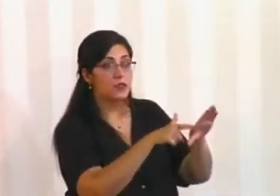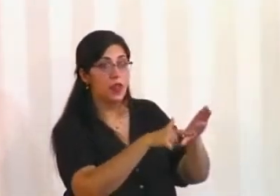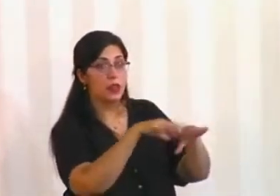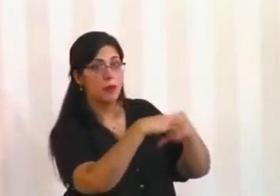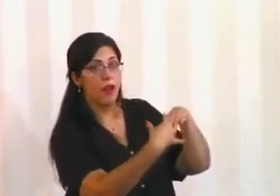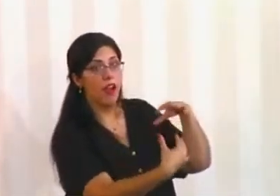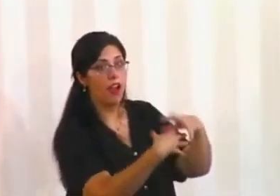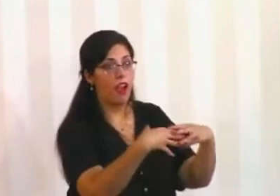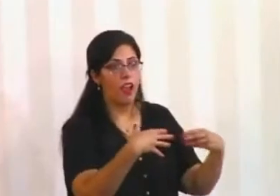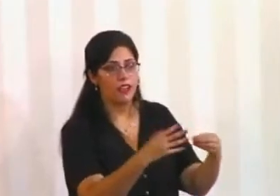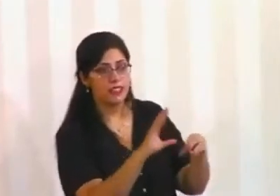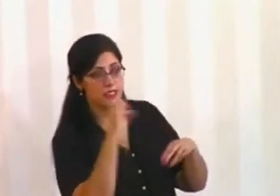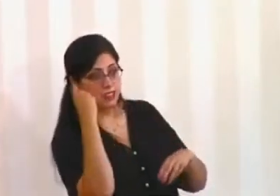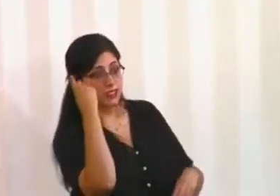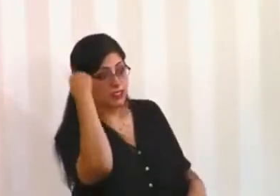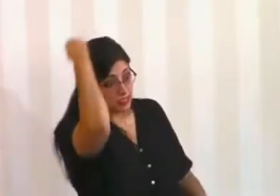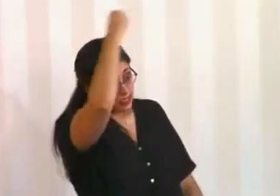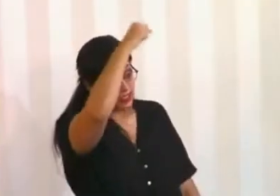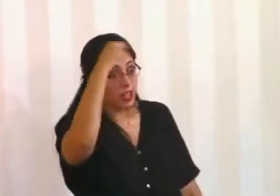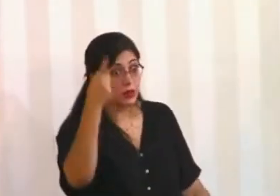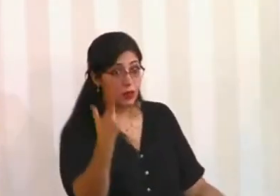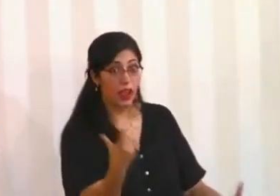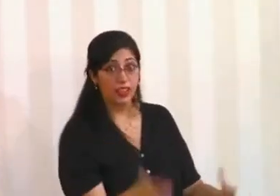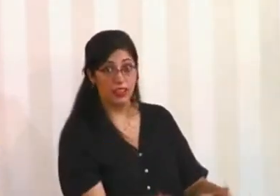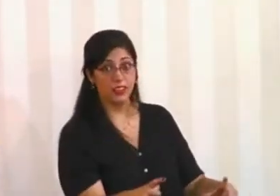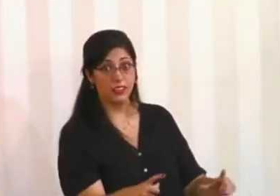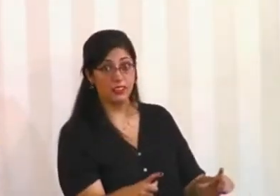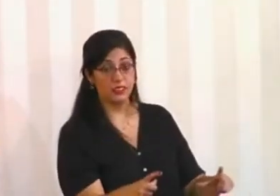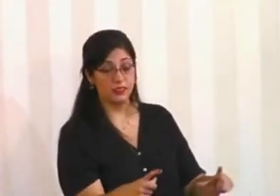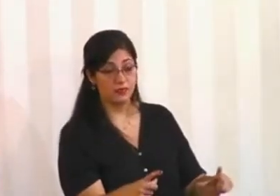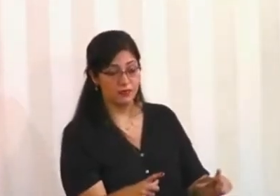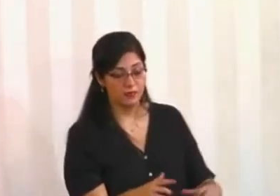lugar que você está é terra santa.